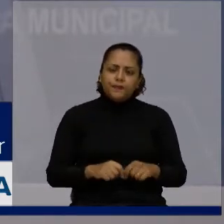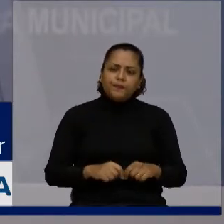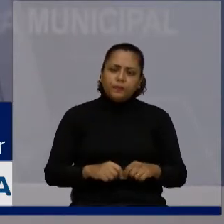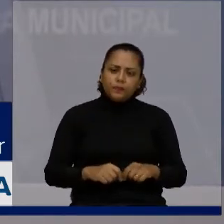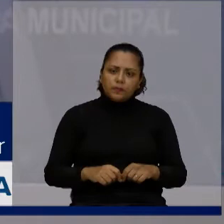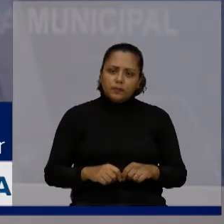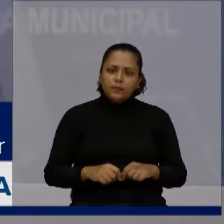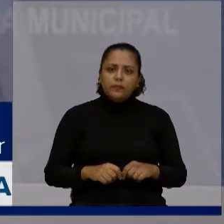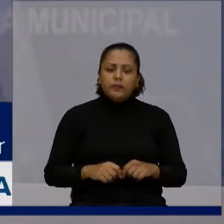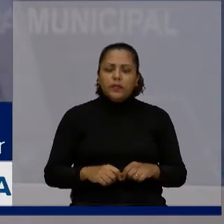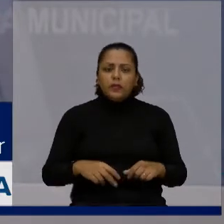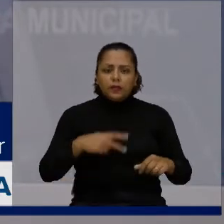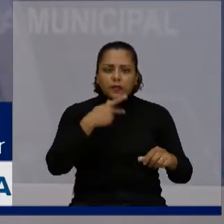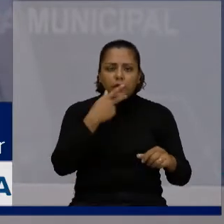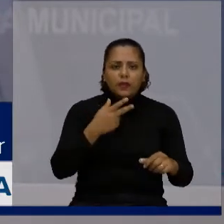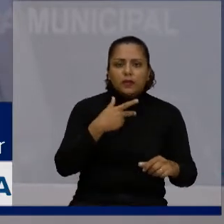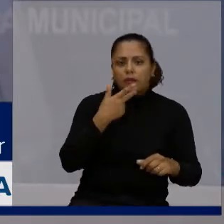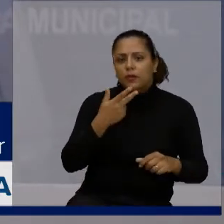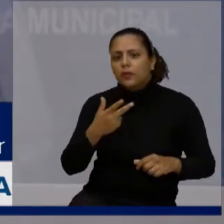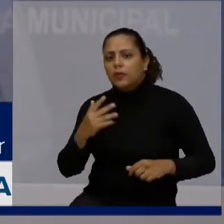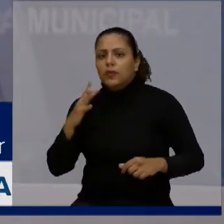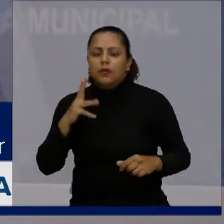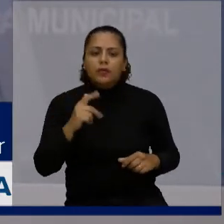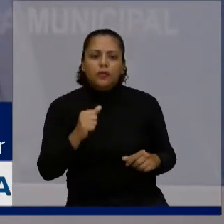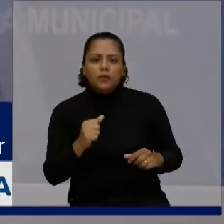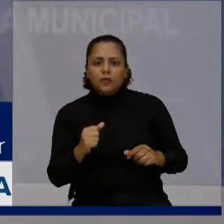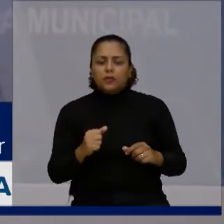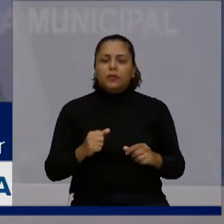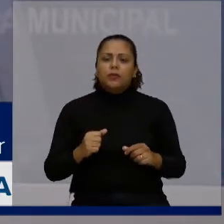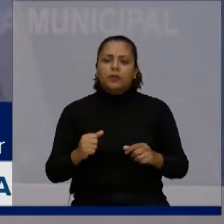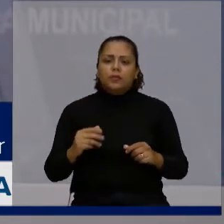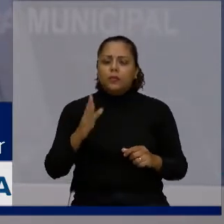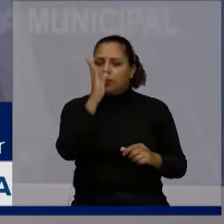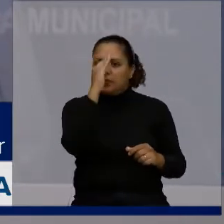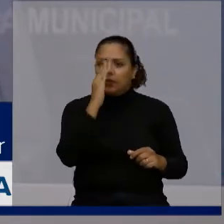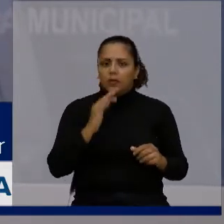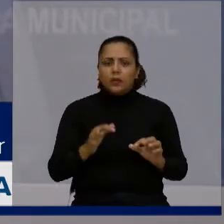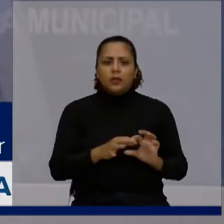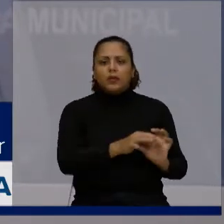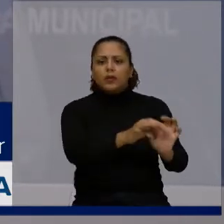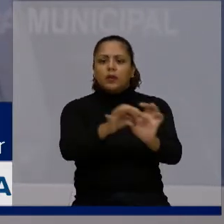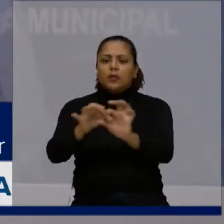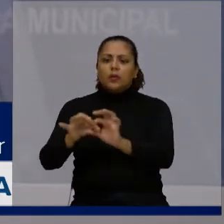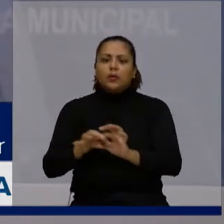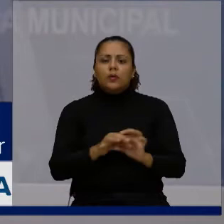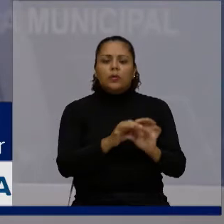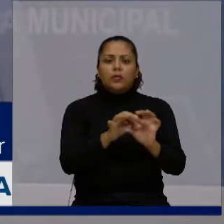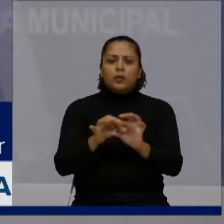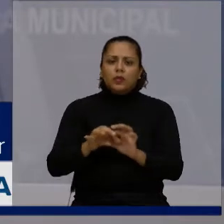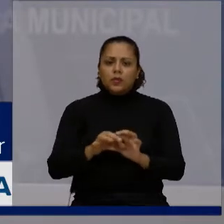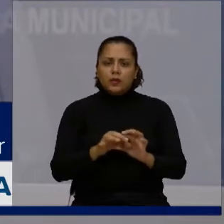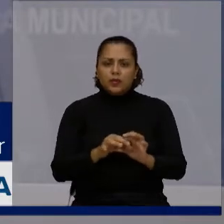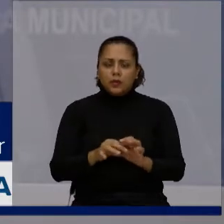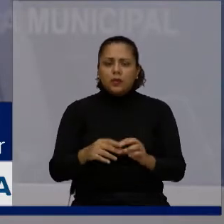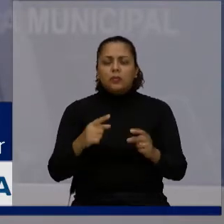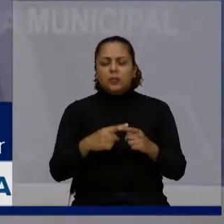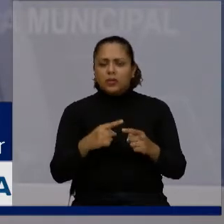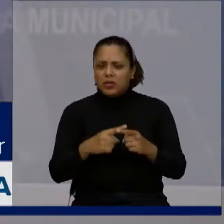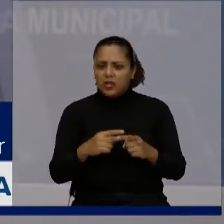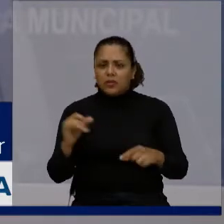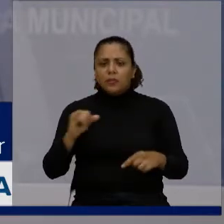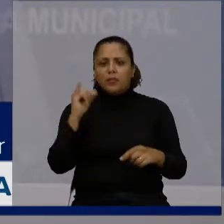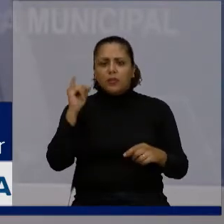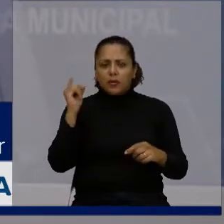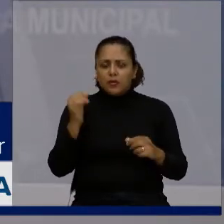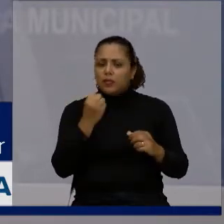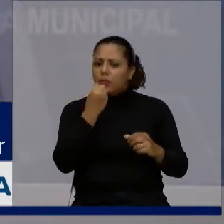em especial as igrejas cristãs, à união ao redor desta pauta em prol do bem comum da